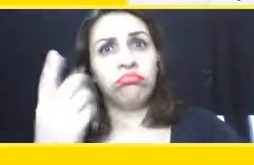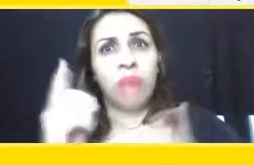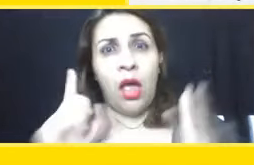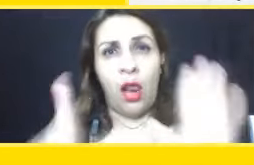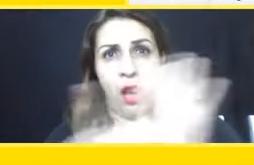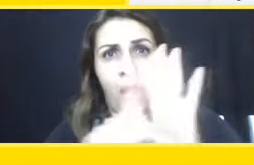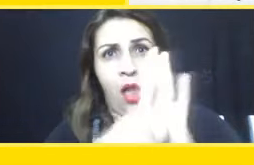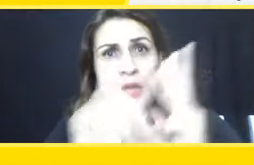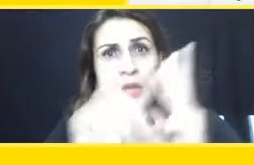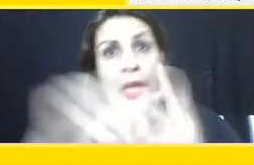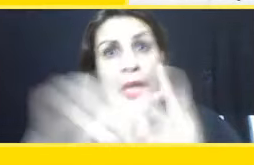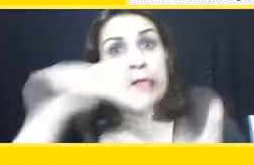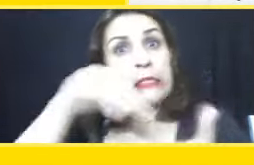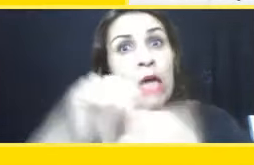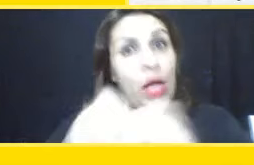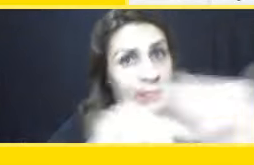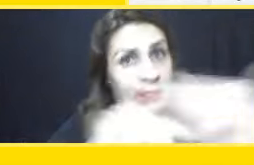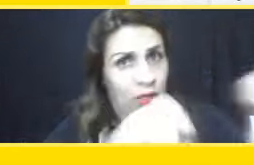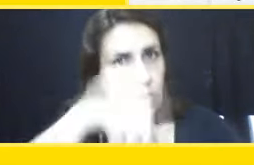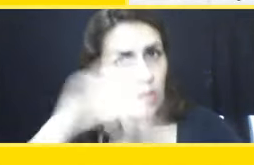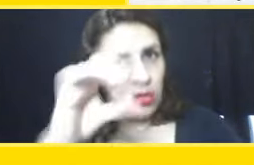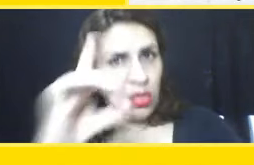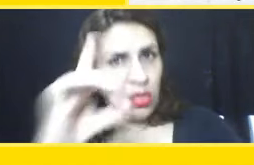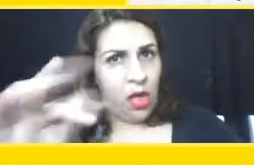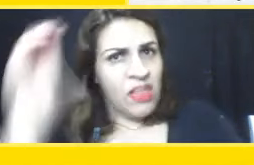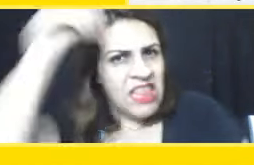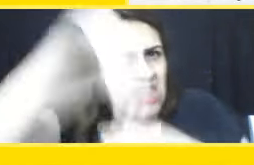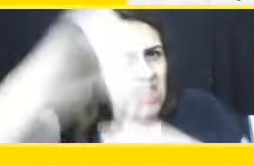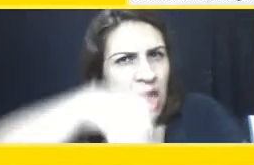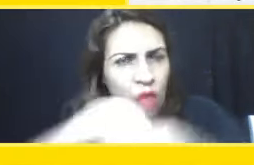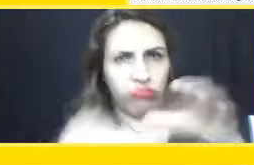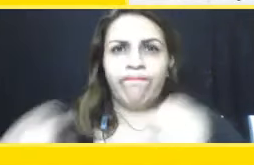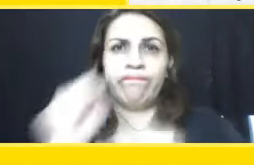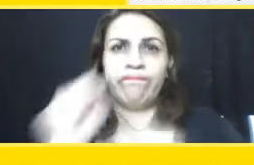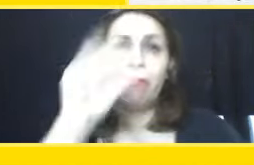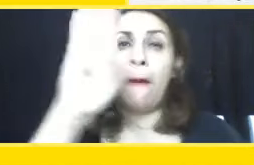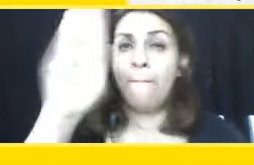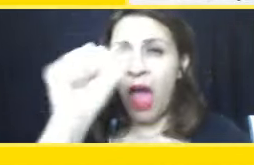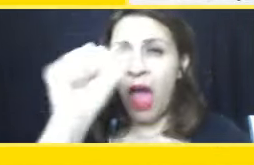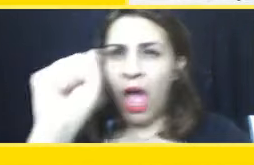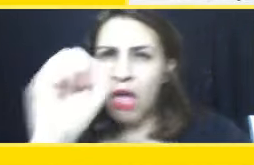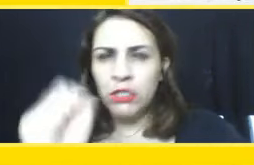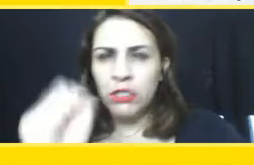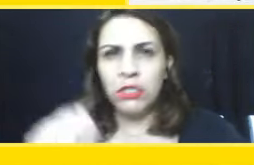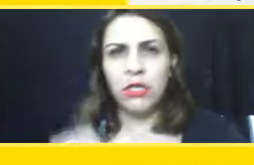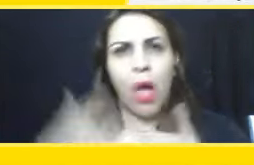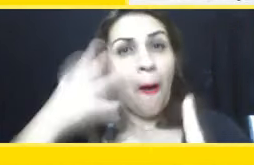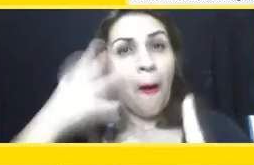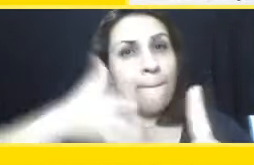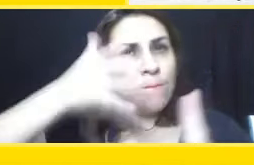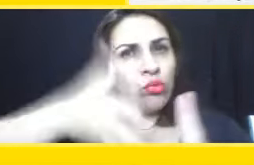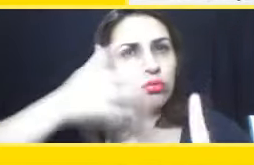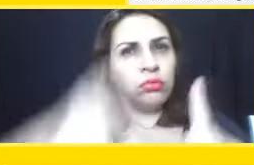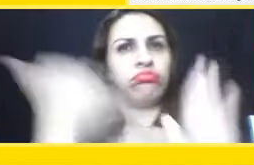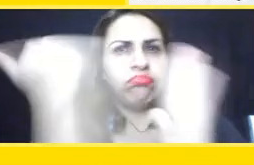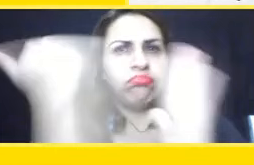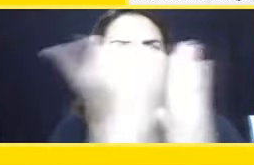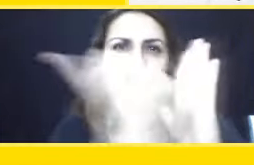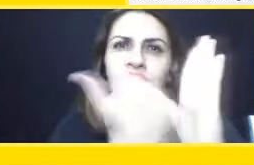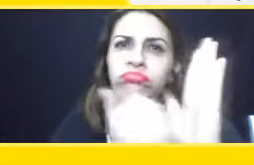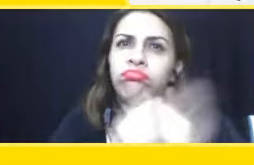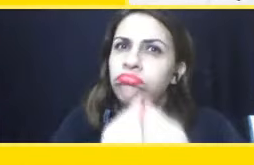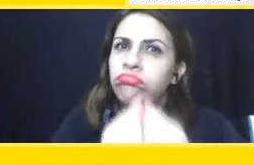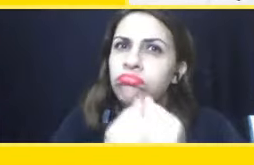de Educação implementasse dentro das suas diretrizes, tá certo? Uma política pública de identificação e acompanhamento desses